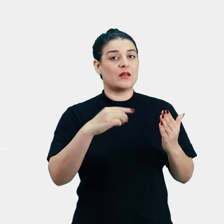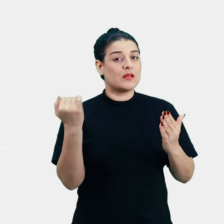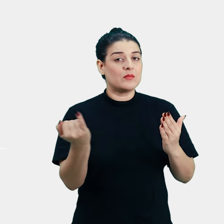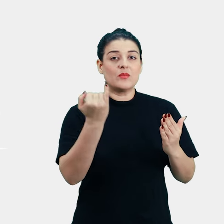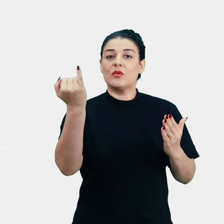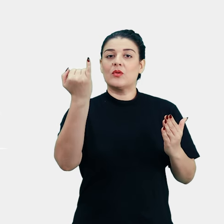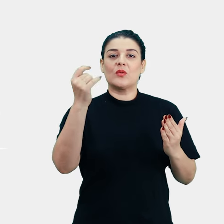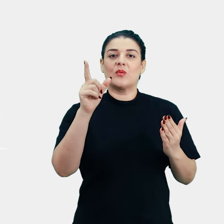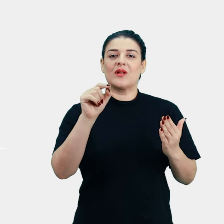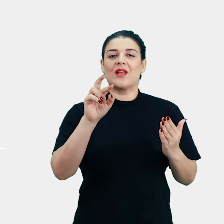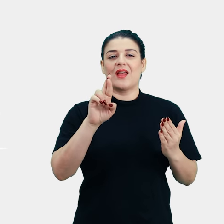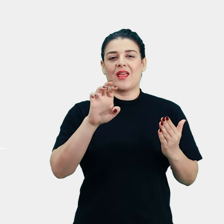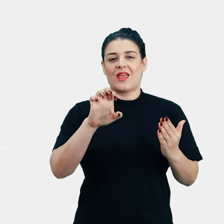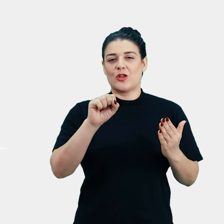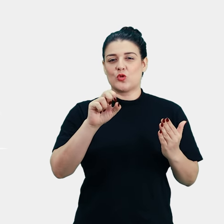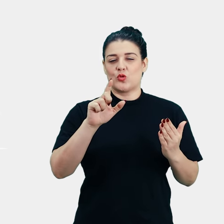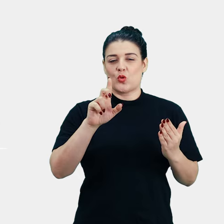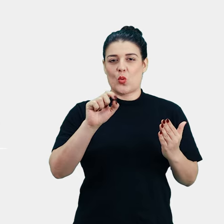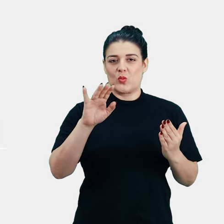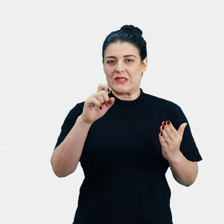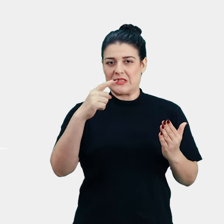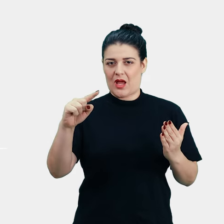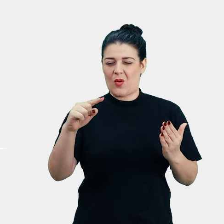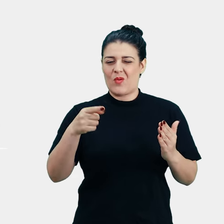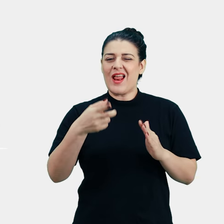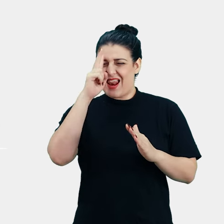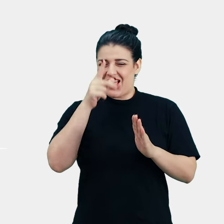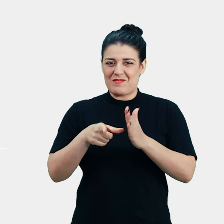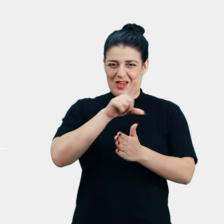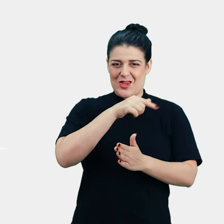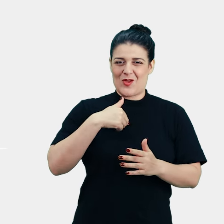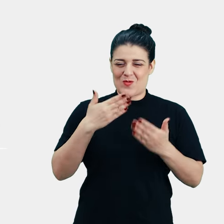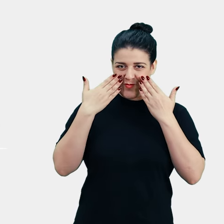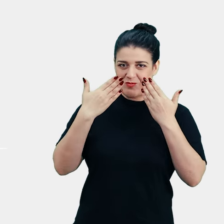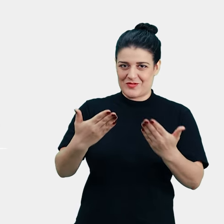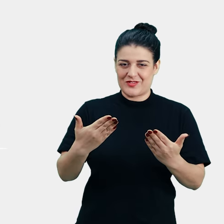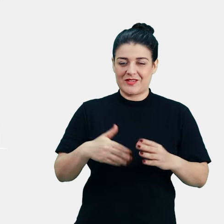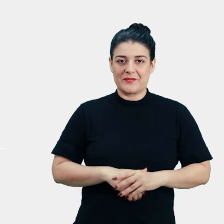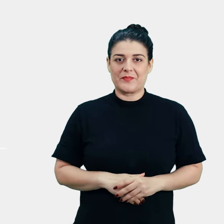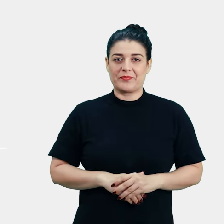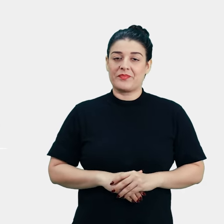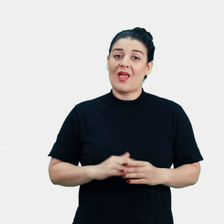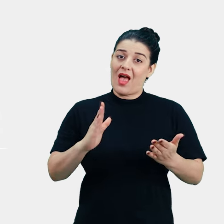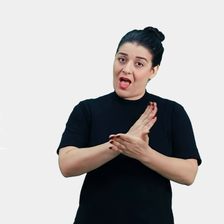gente falar em resolução. Porque, como eu mostrei para vocês anteriormente, a gente viu que alguns